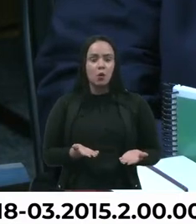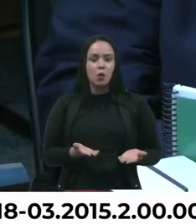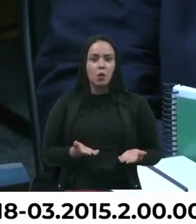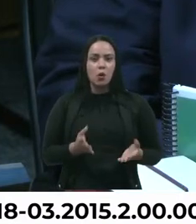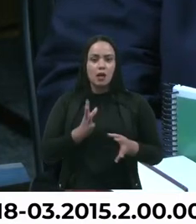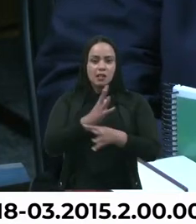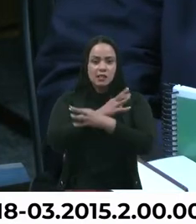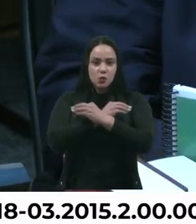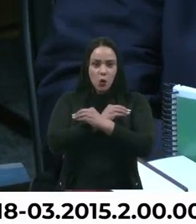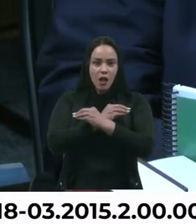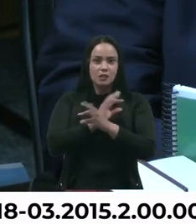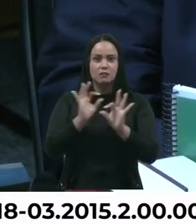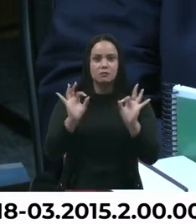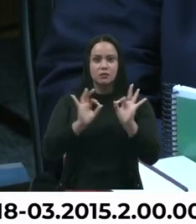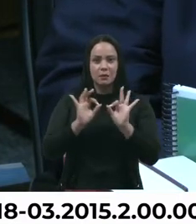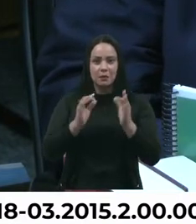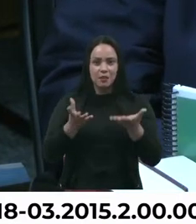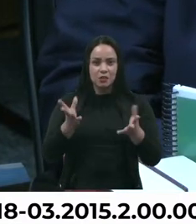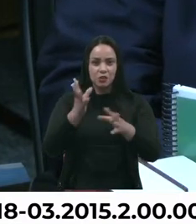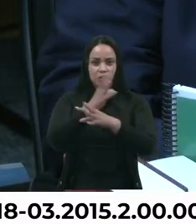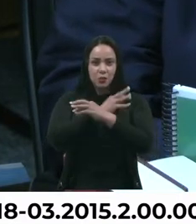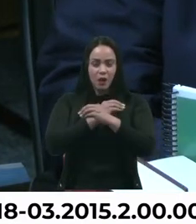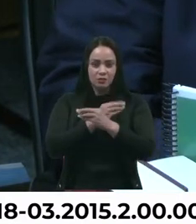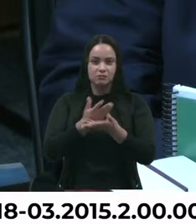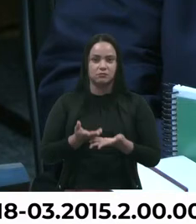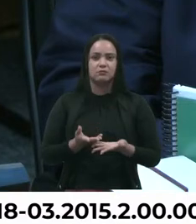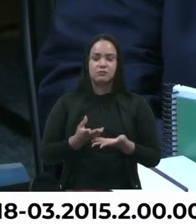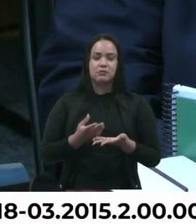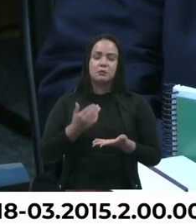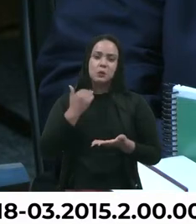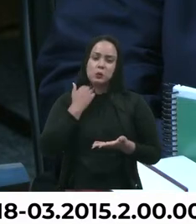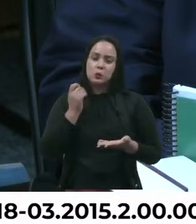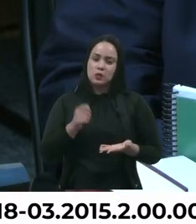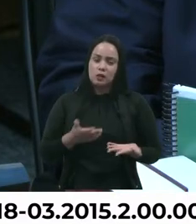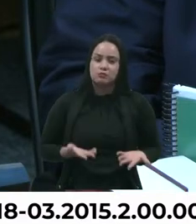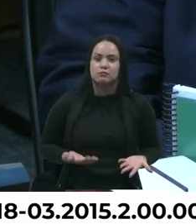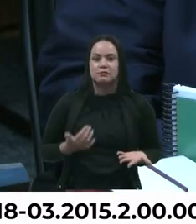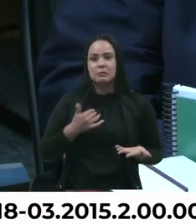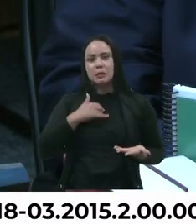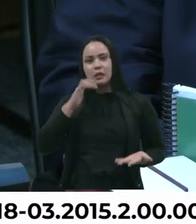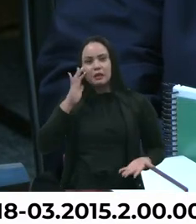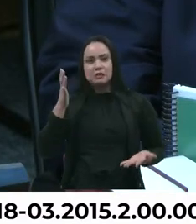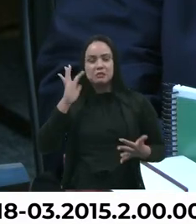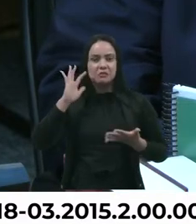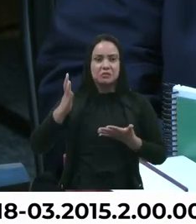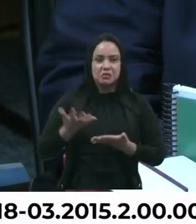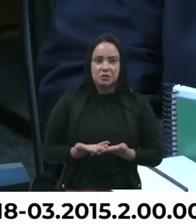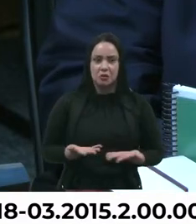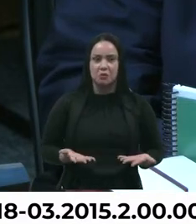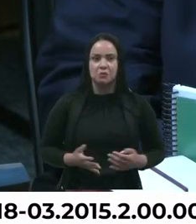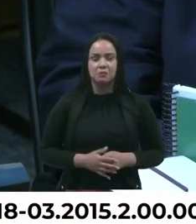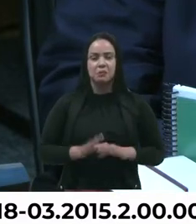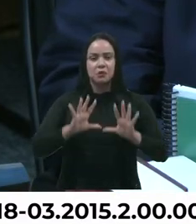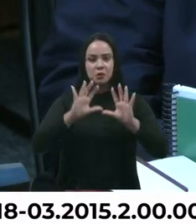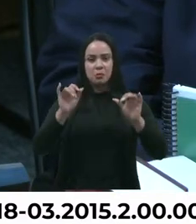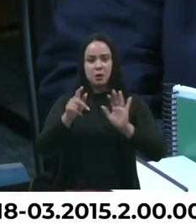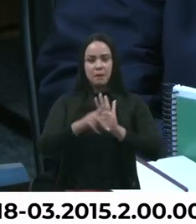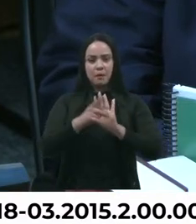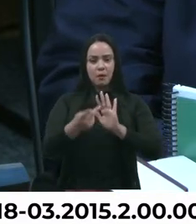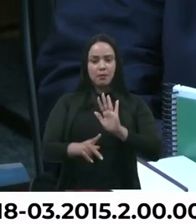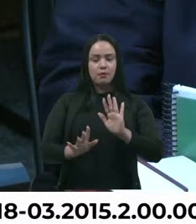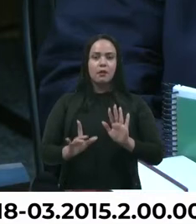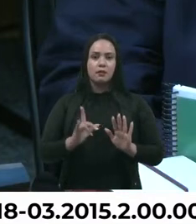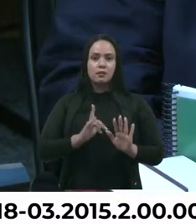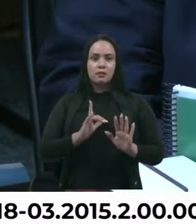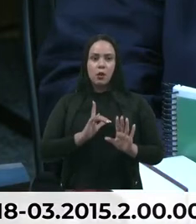censurável, extremamente censurável, por parte do magistrado. Penso que a decisão do tribunal de origem